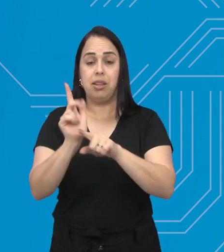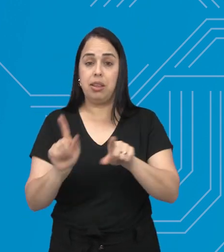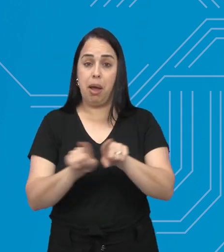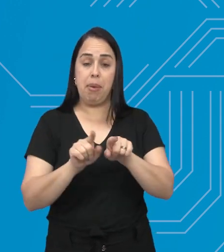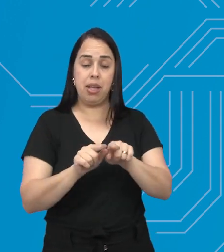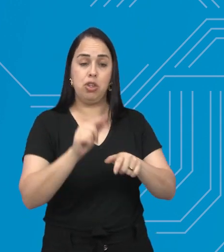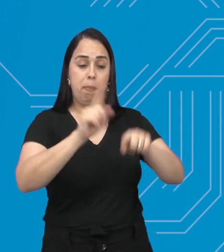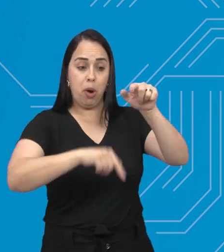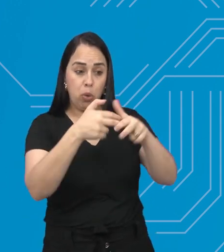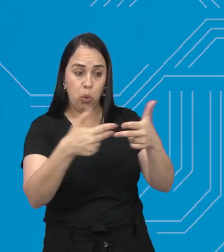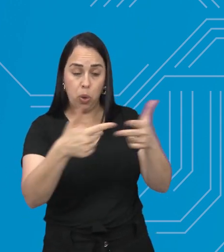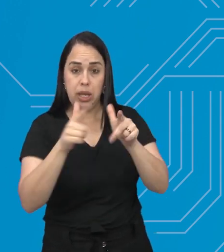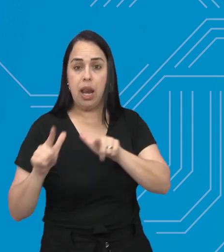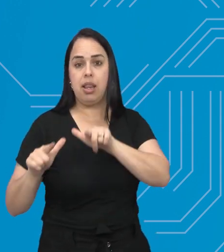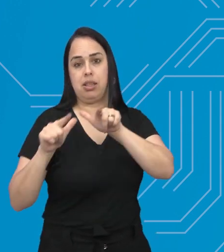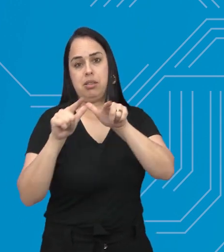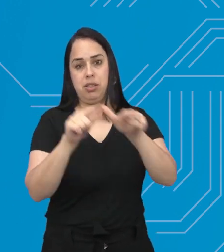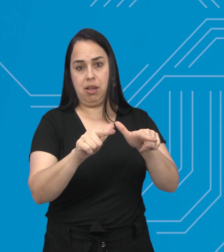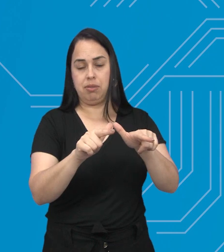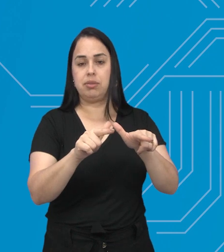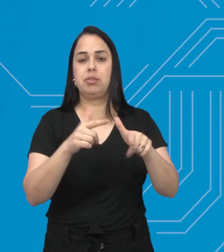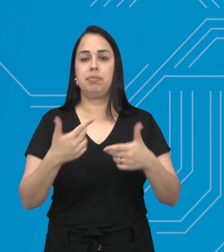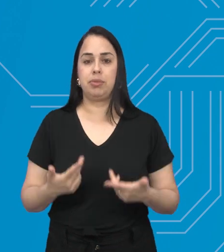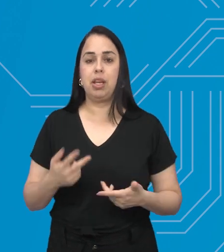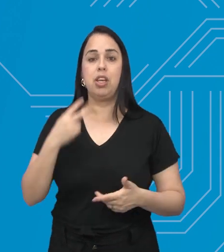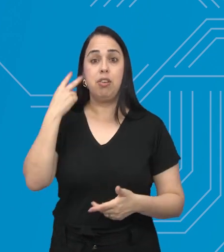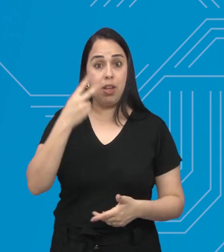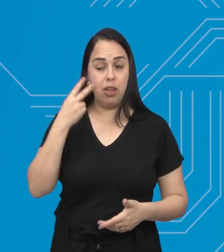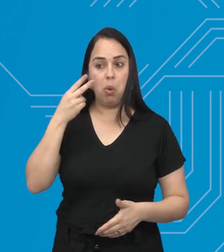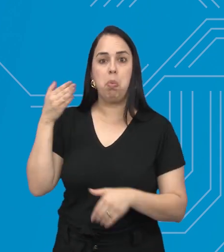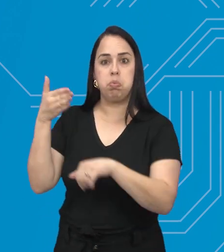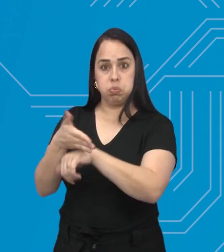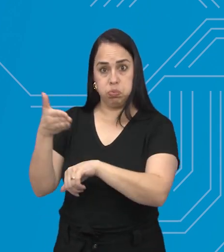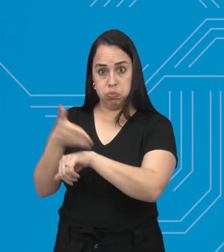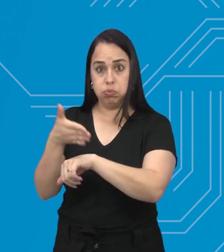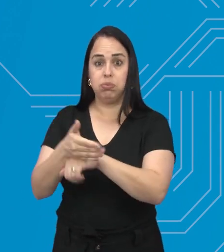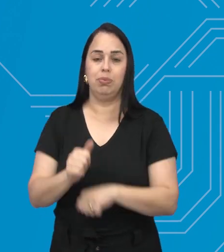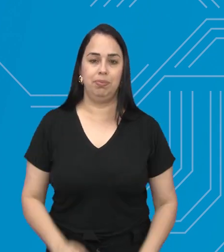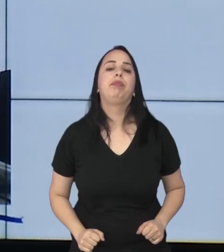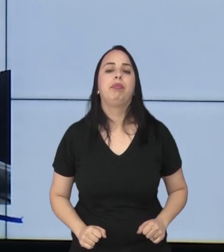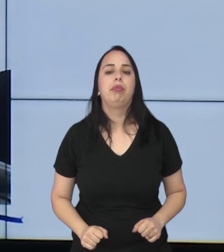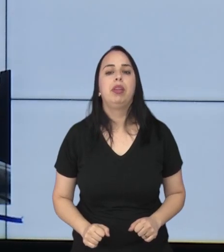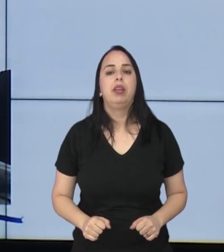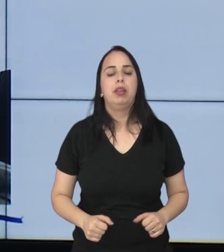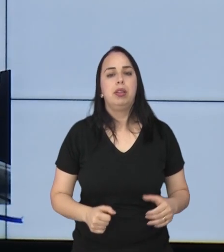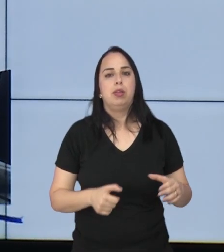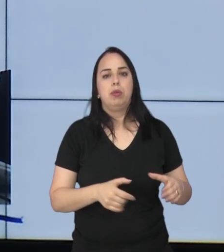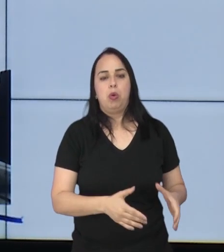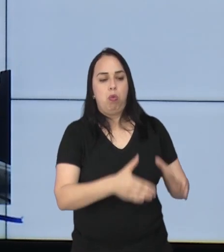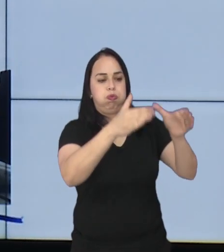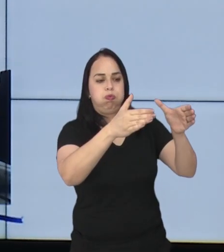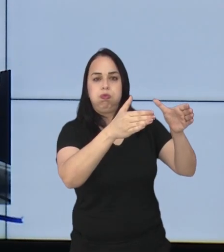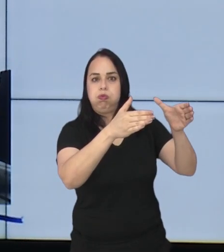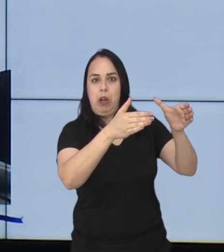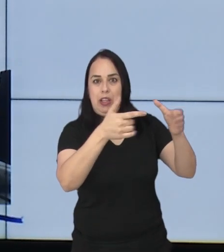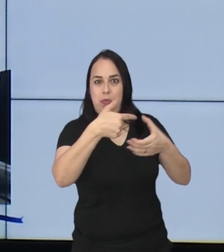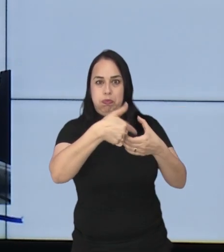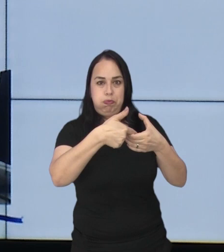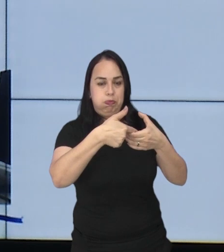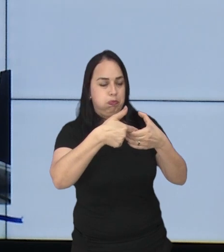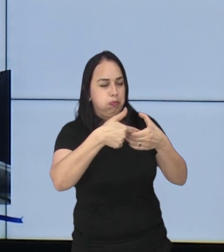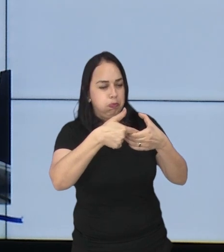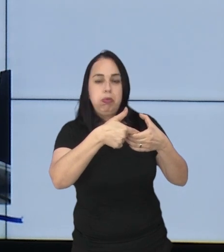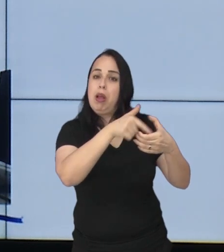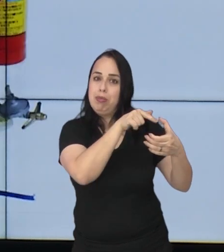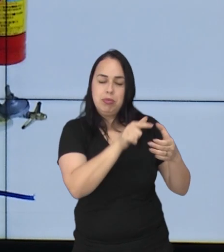e a certificação de produtos. Autoridades e vereadores compareceram ao evento. Das bombas de combustíveis que abastecem